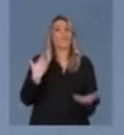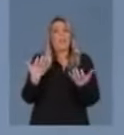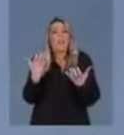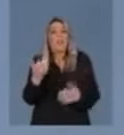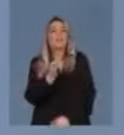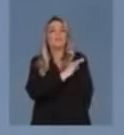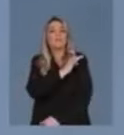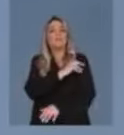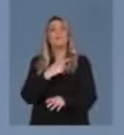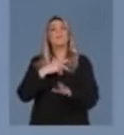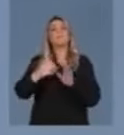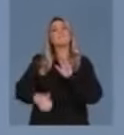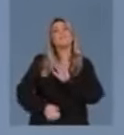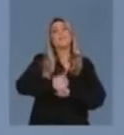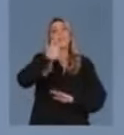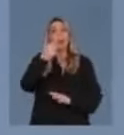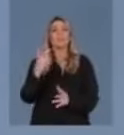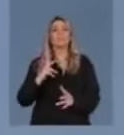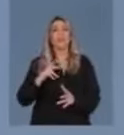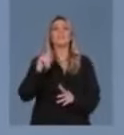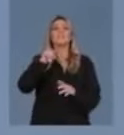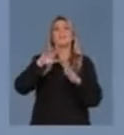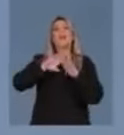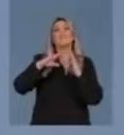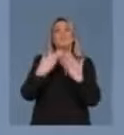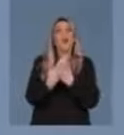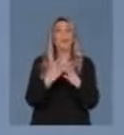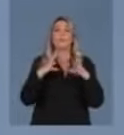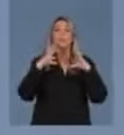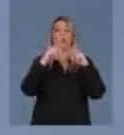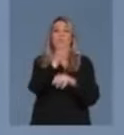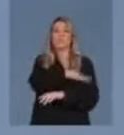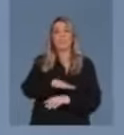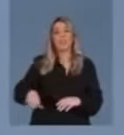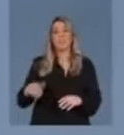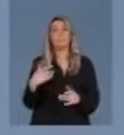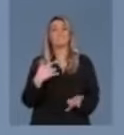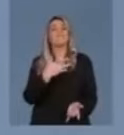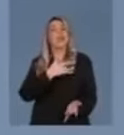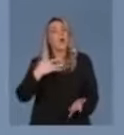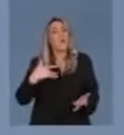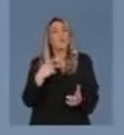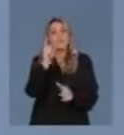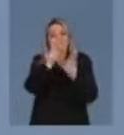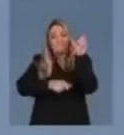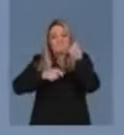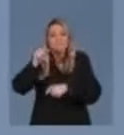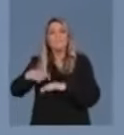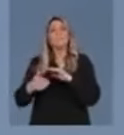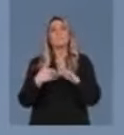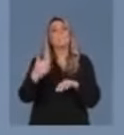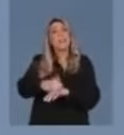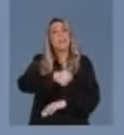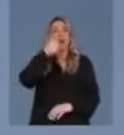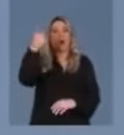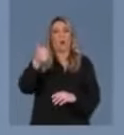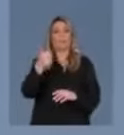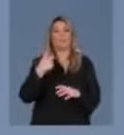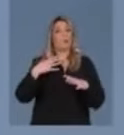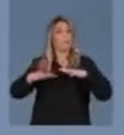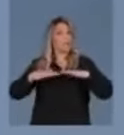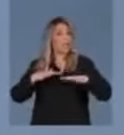Rio para garantir uma cidade com creche e pré-escola para todas as crianças com saúde humana e qualificada com uma mobilidade